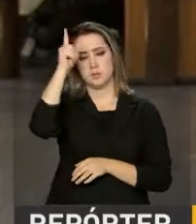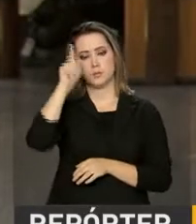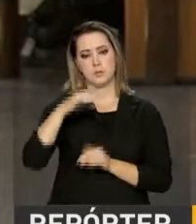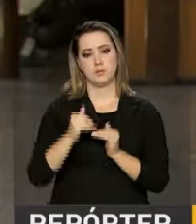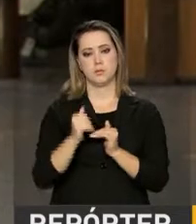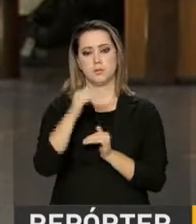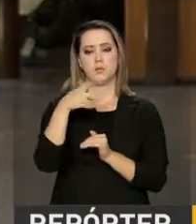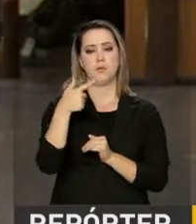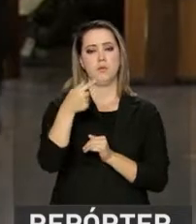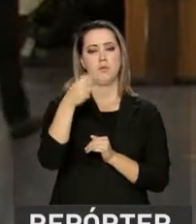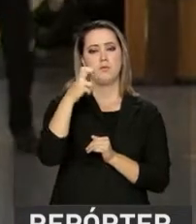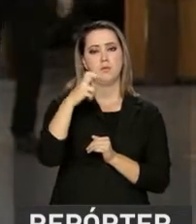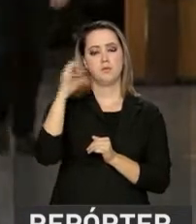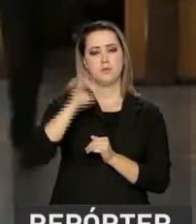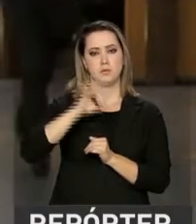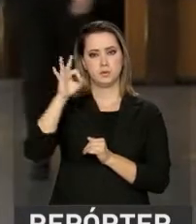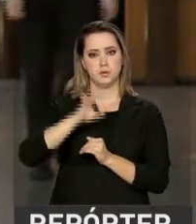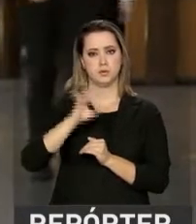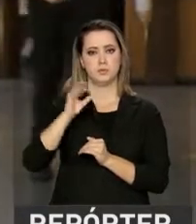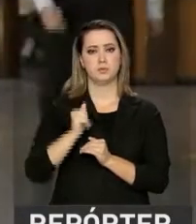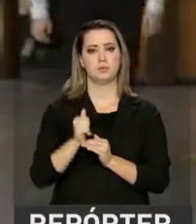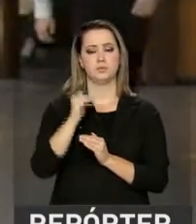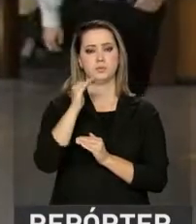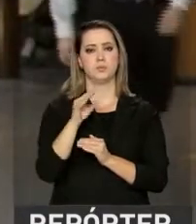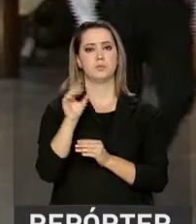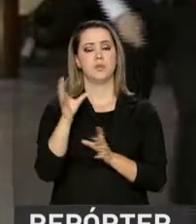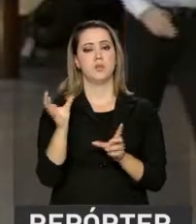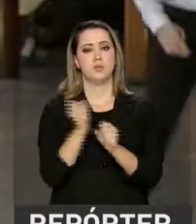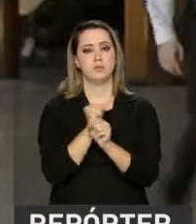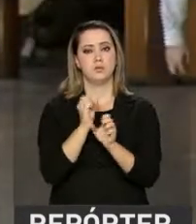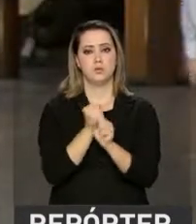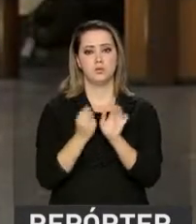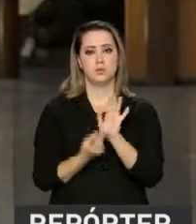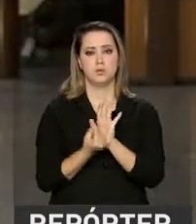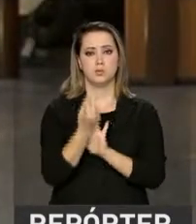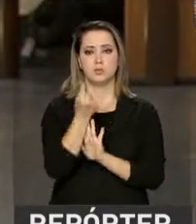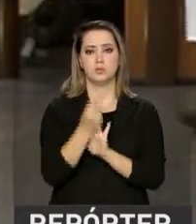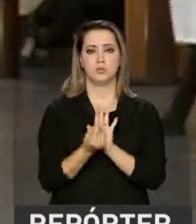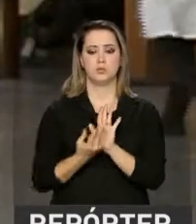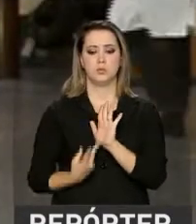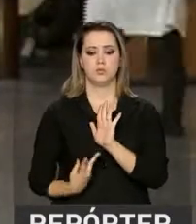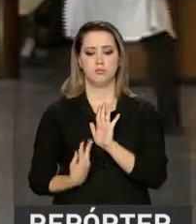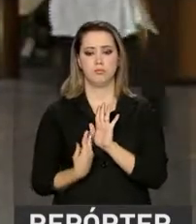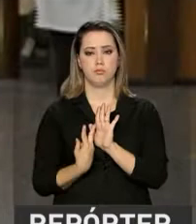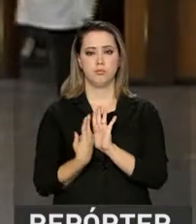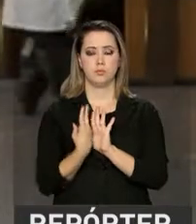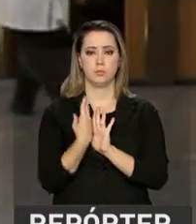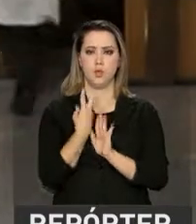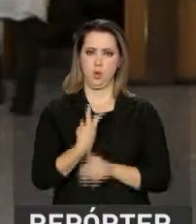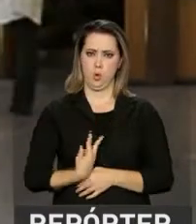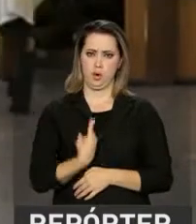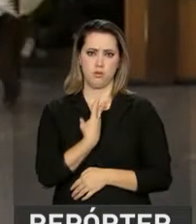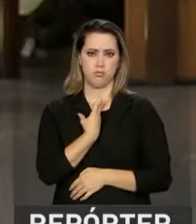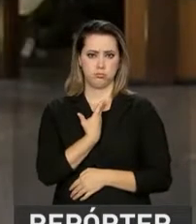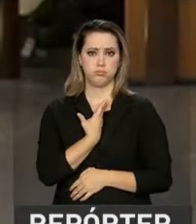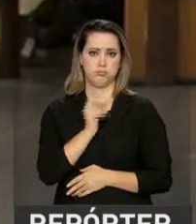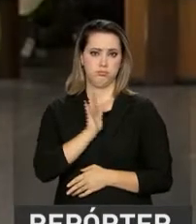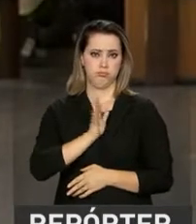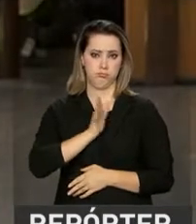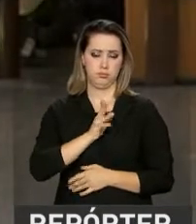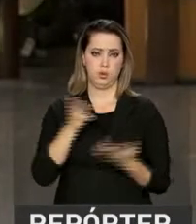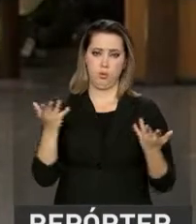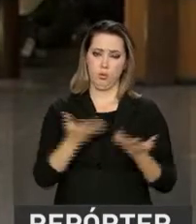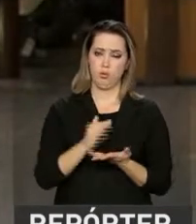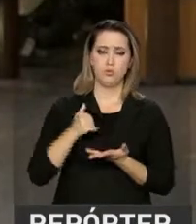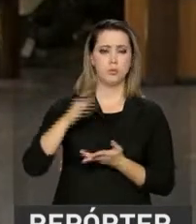em mais de 75% do orçamento para cirurgias em crianças e adolescentes com problemas cardíacos o volume de recursos que